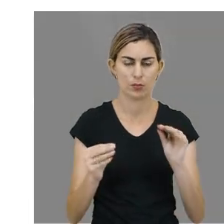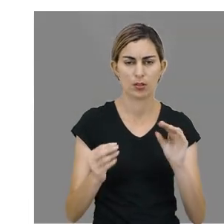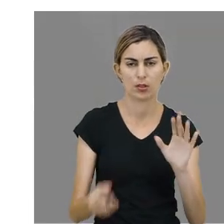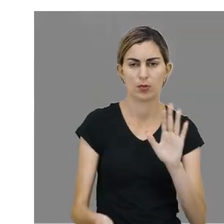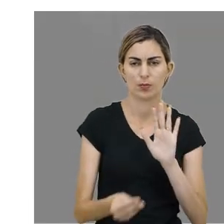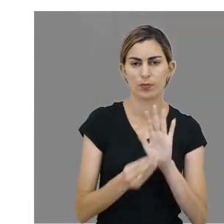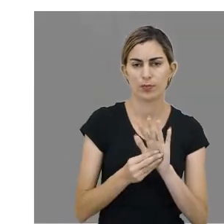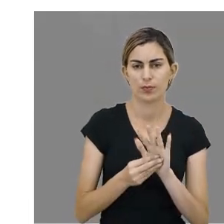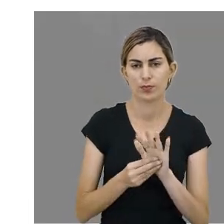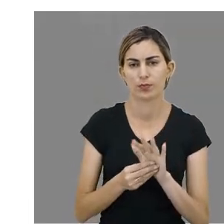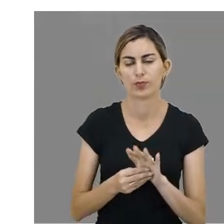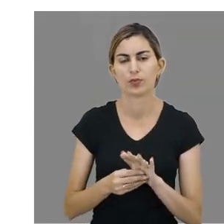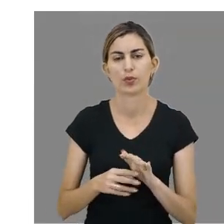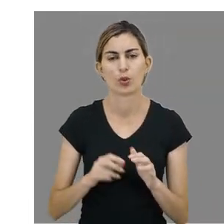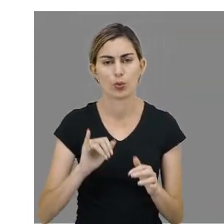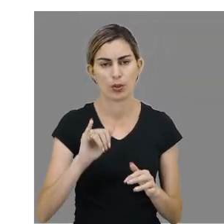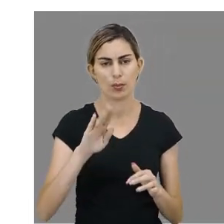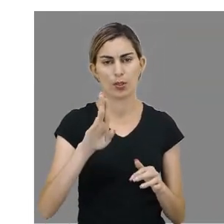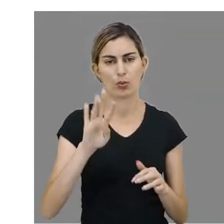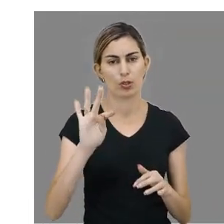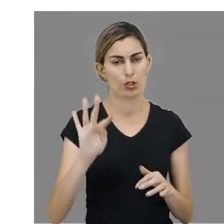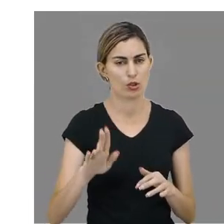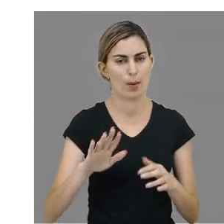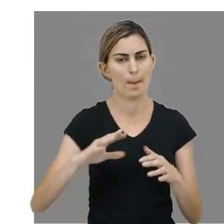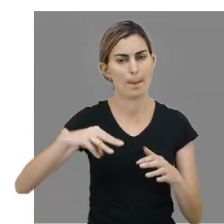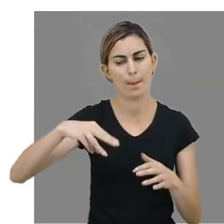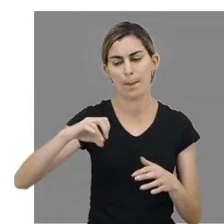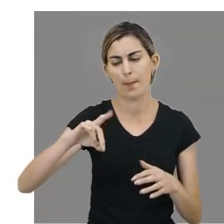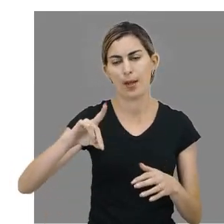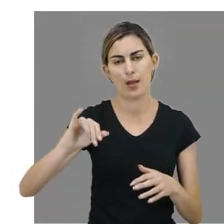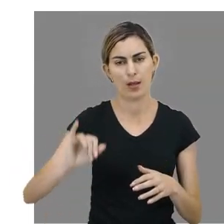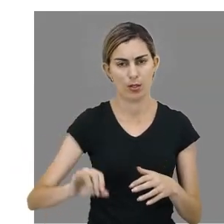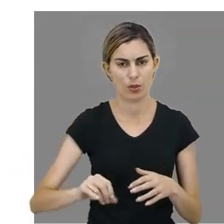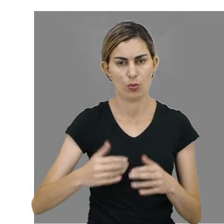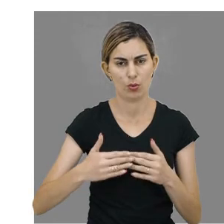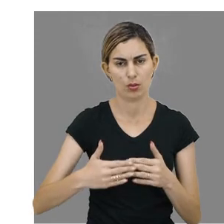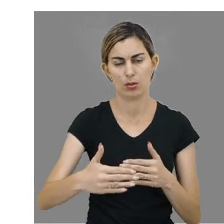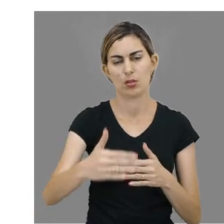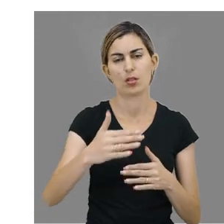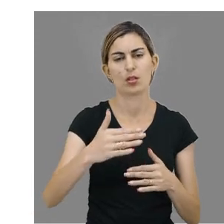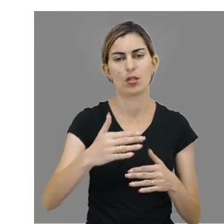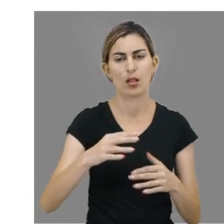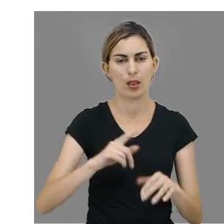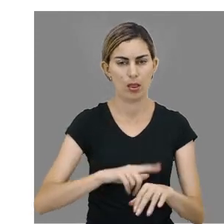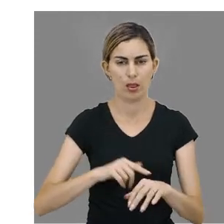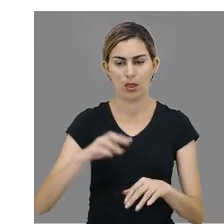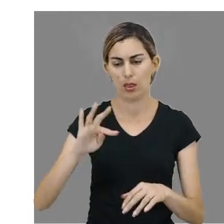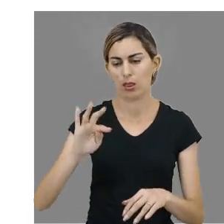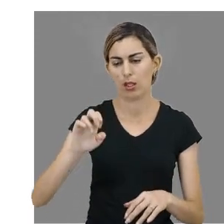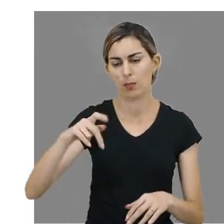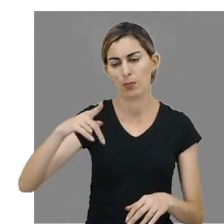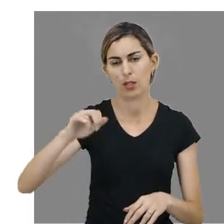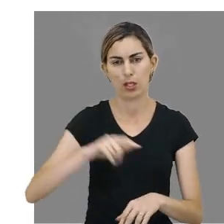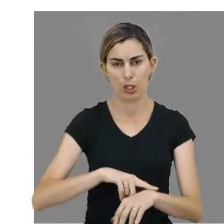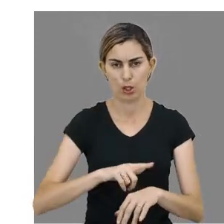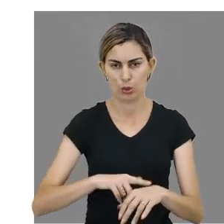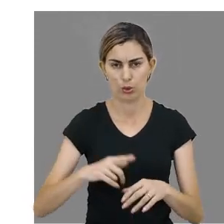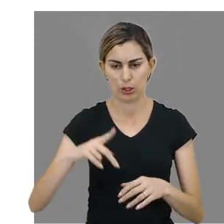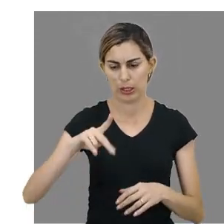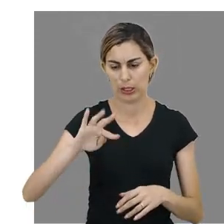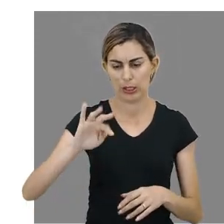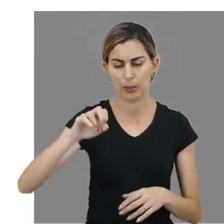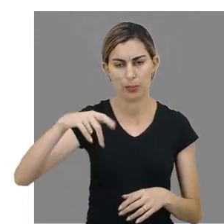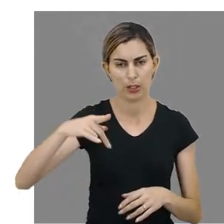podemos analisar o seguinte: o IBUTG médio se dá a partir da temperatura 1